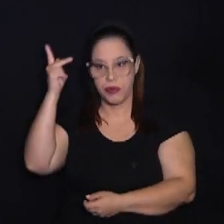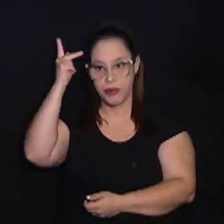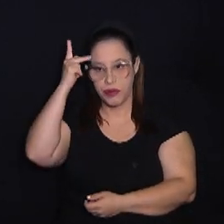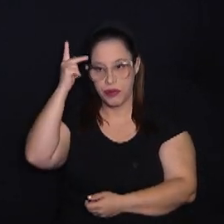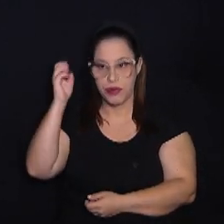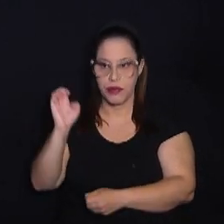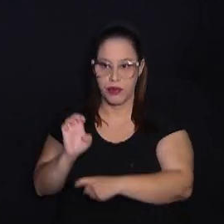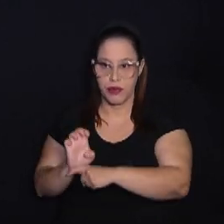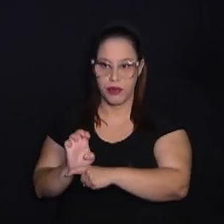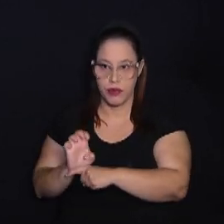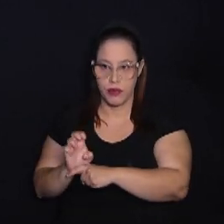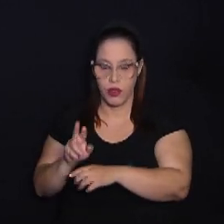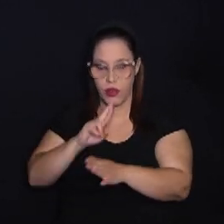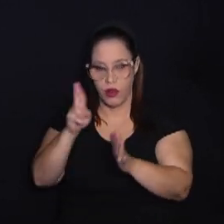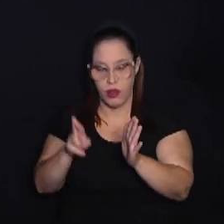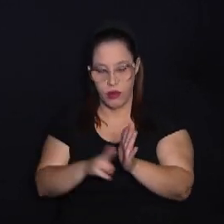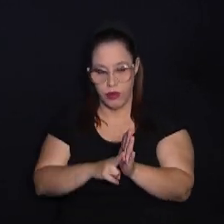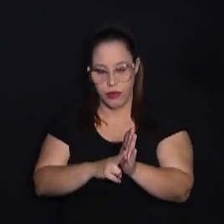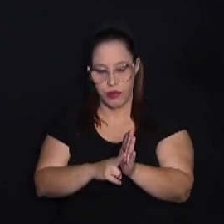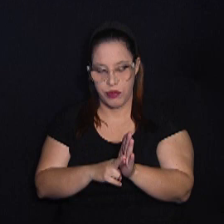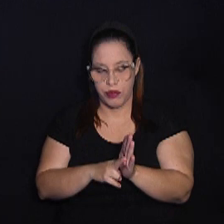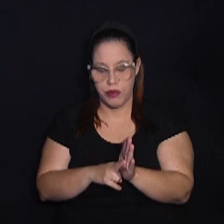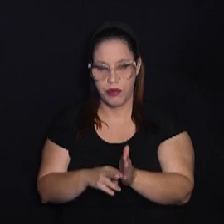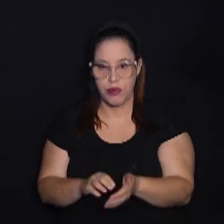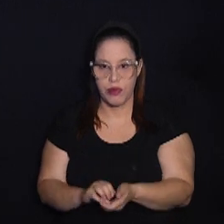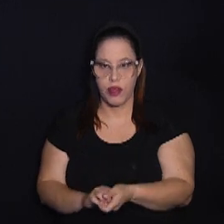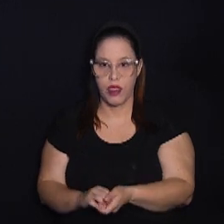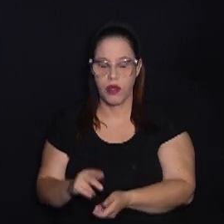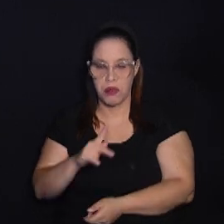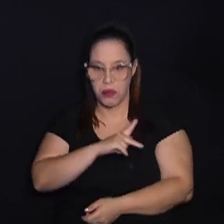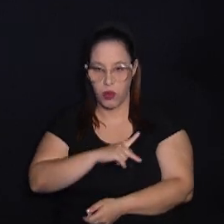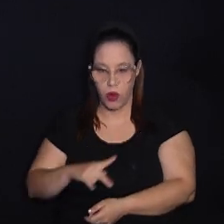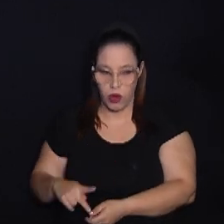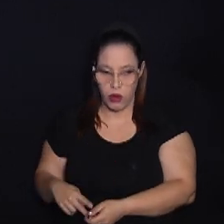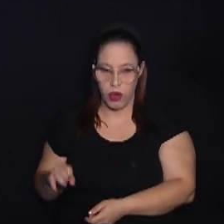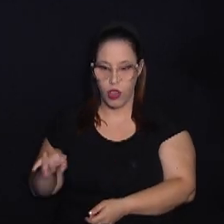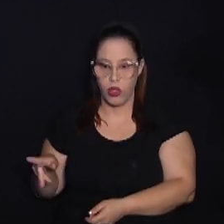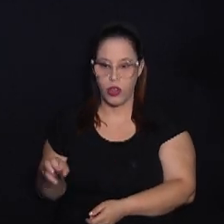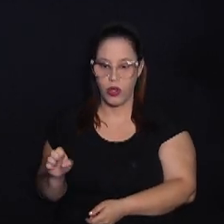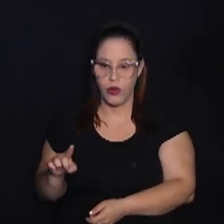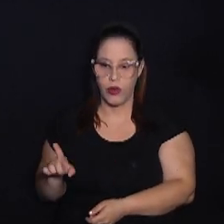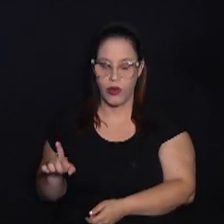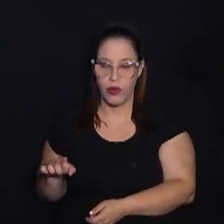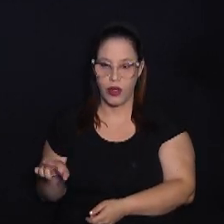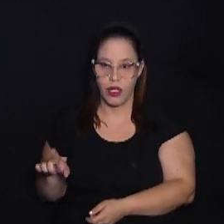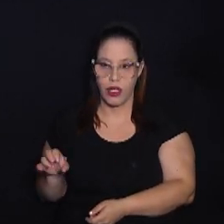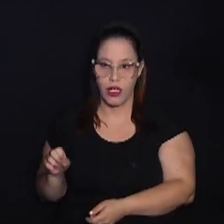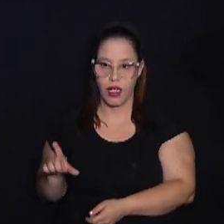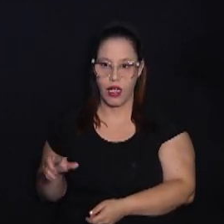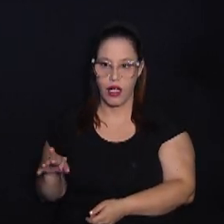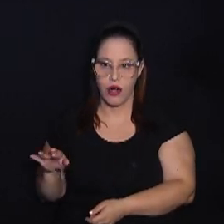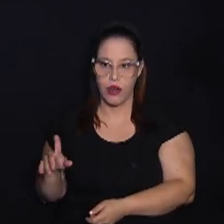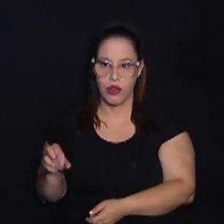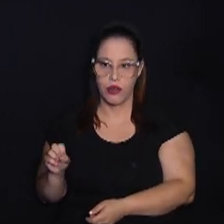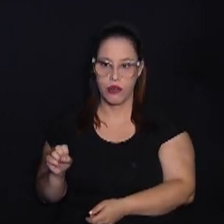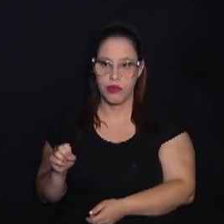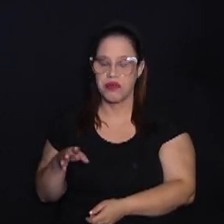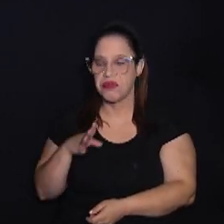Paulo, representando neste momento o seu presidente João Carlos Castilho Garcia. Cumprimentar meu